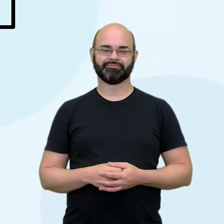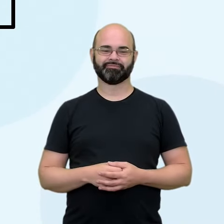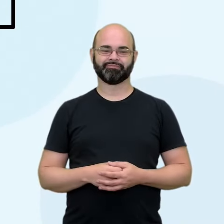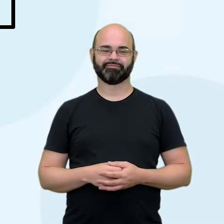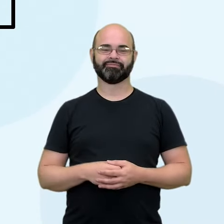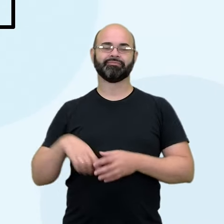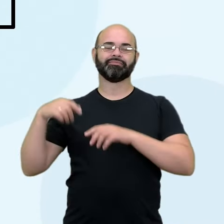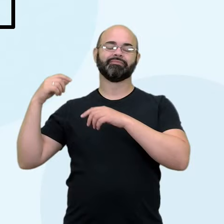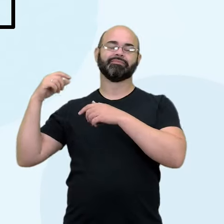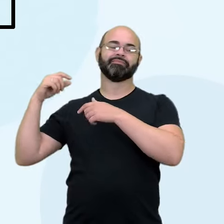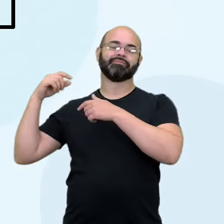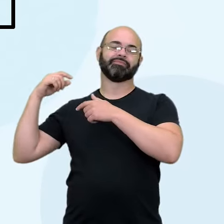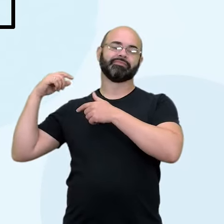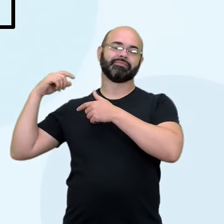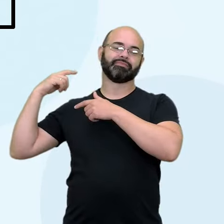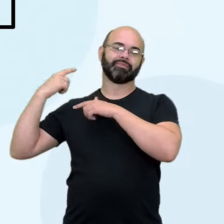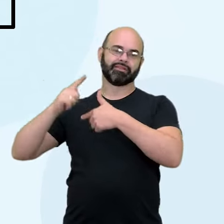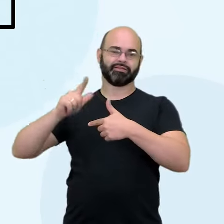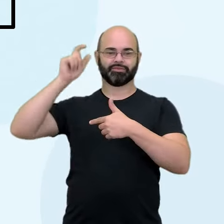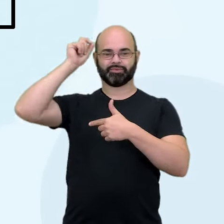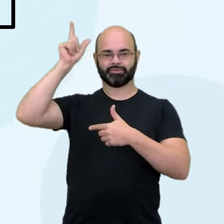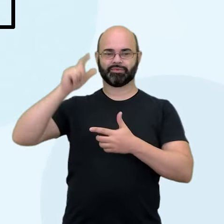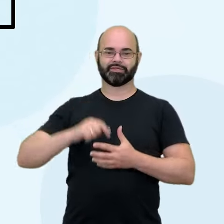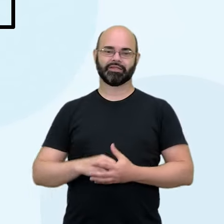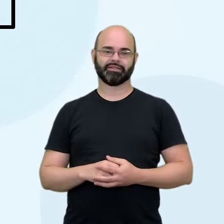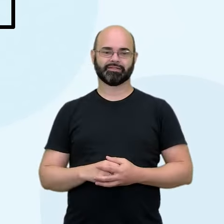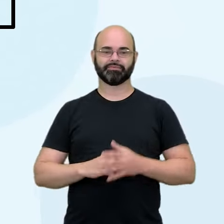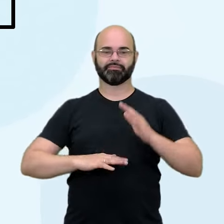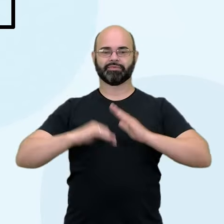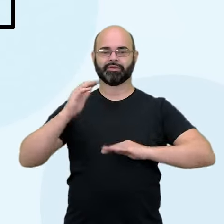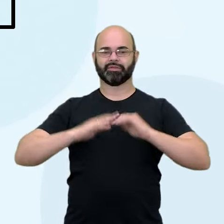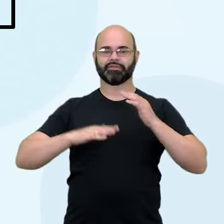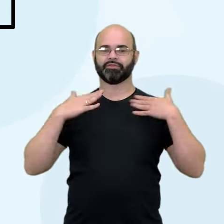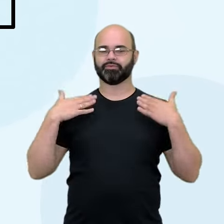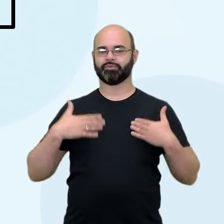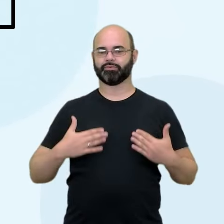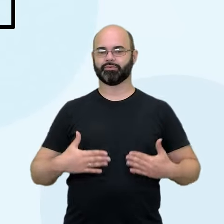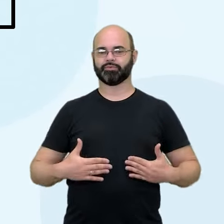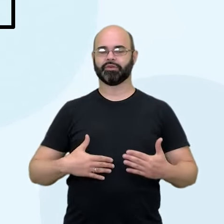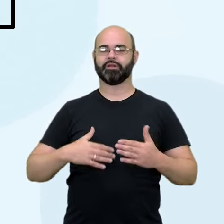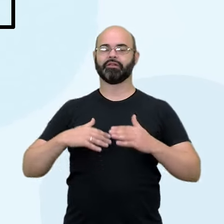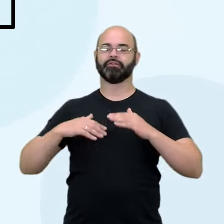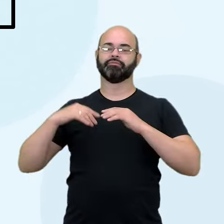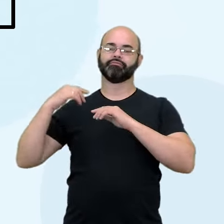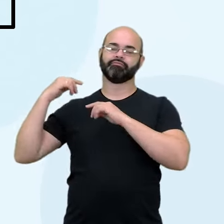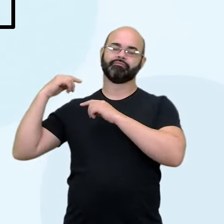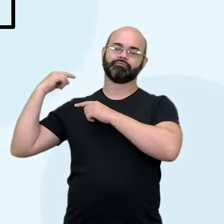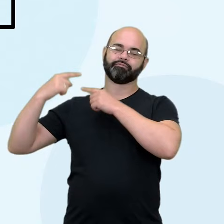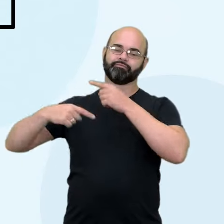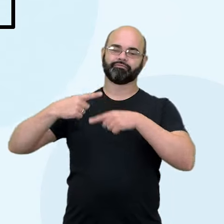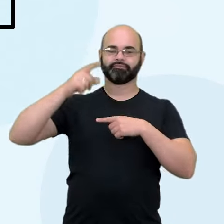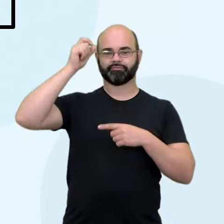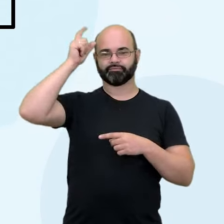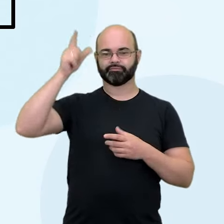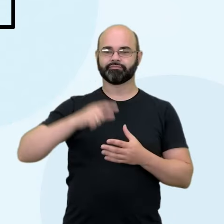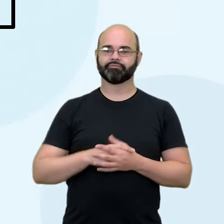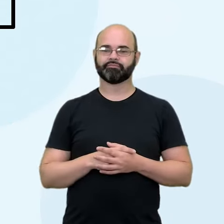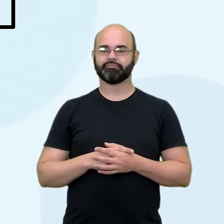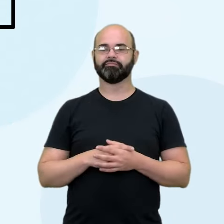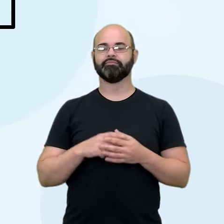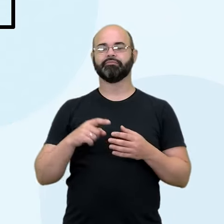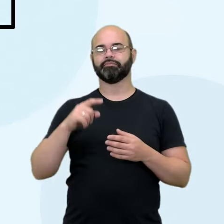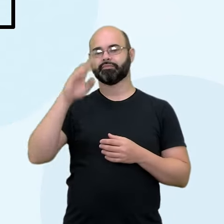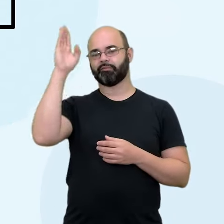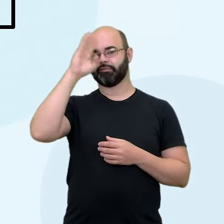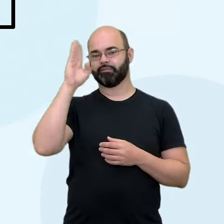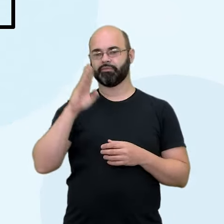culturais, práticas corporais e heranças culturais são os nossos componentes dessa unidade. Ressignificando a formação do povo brasileiro,